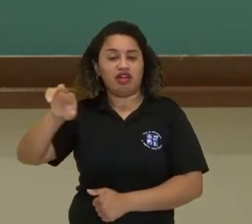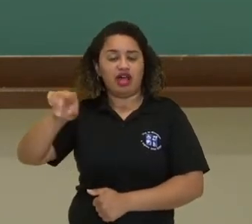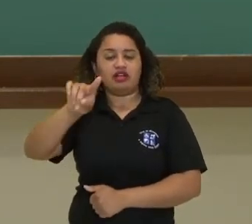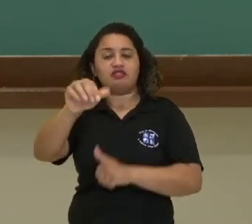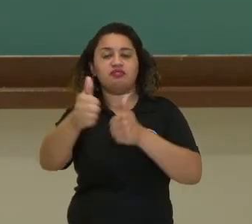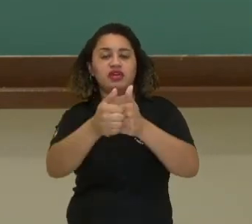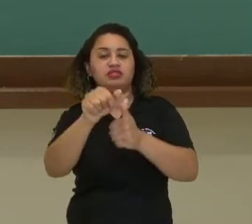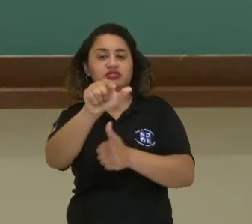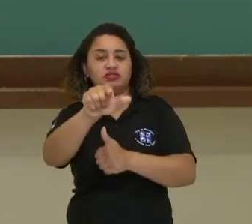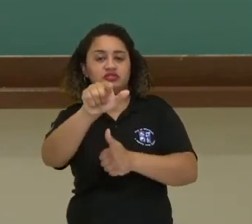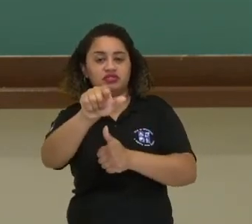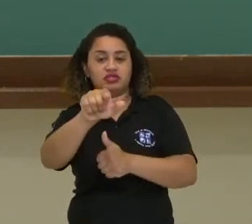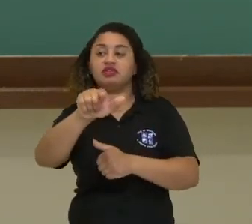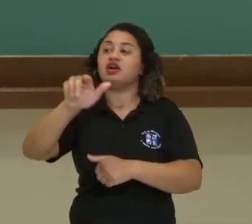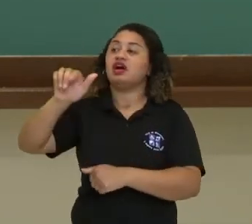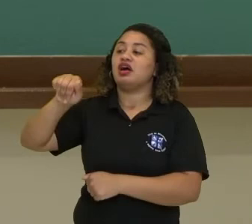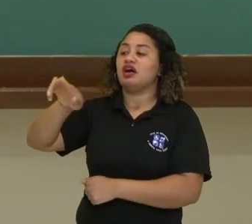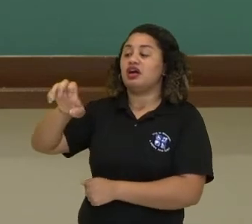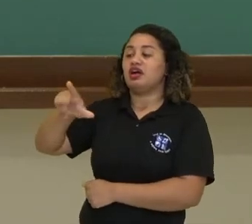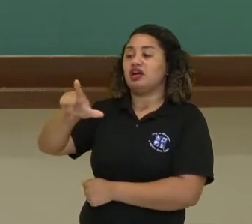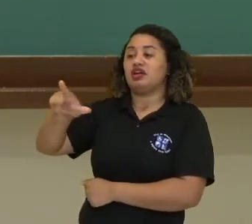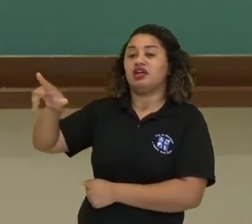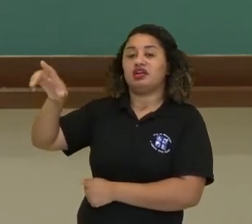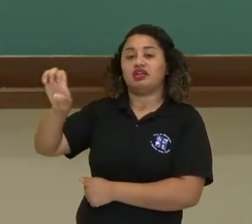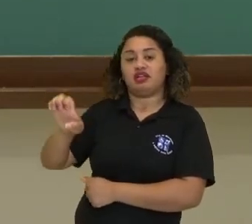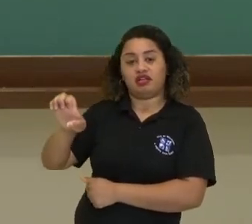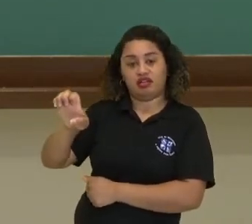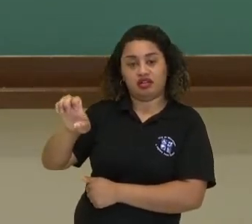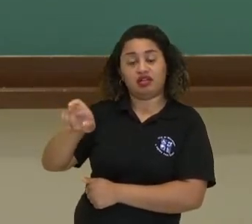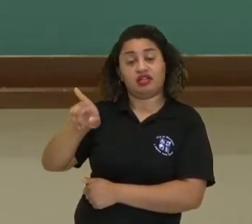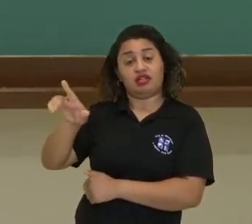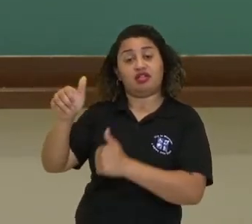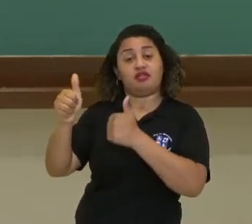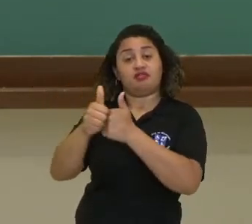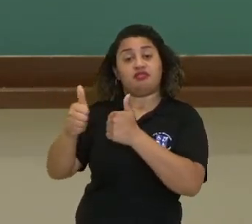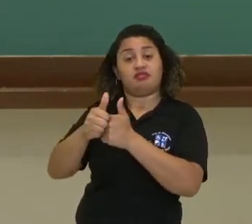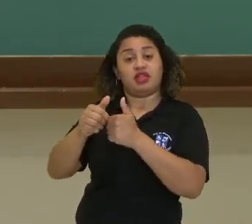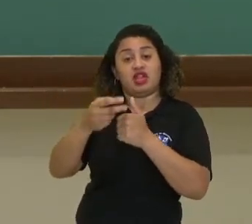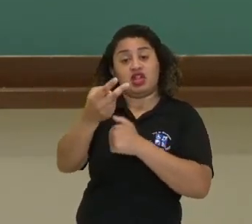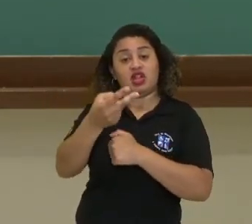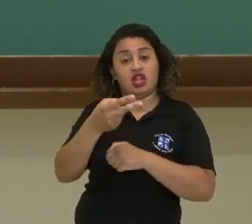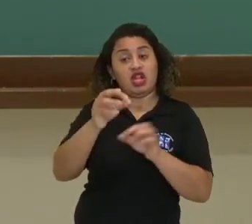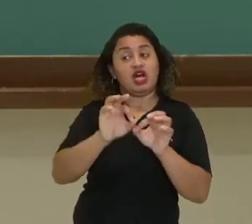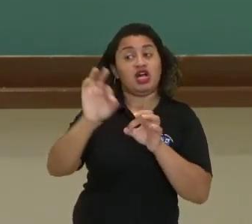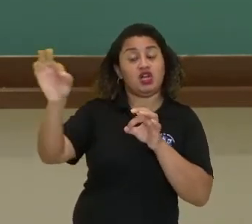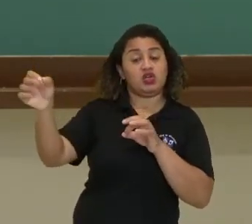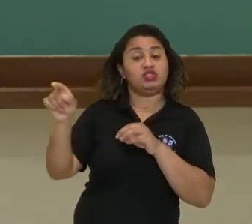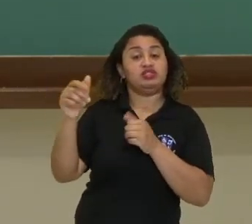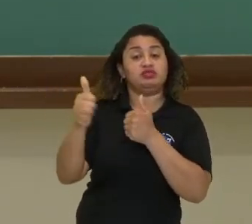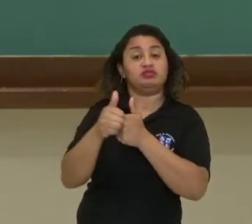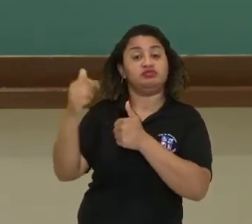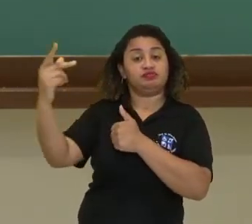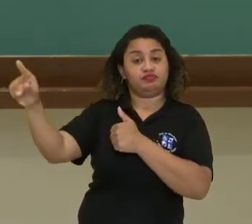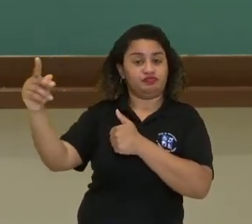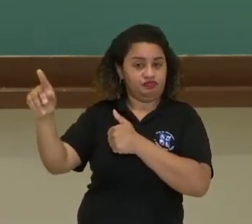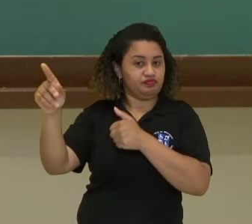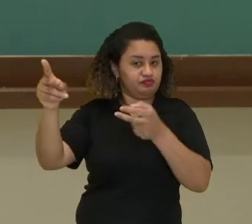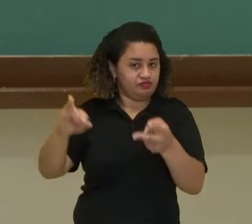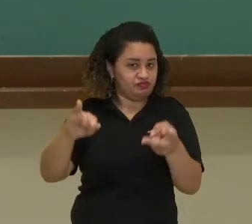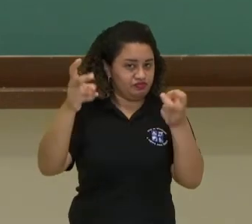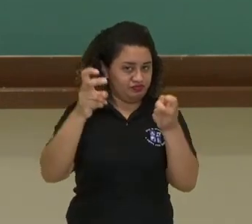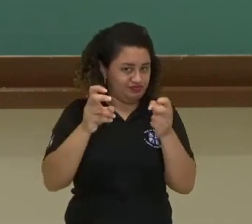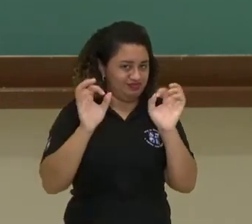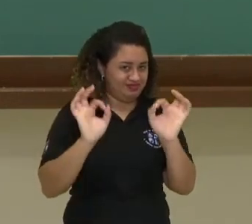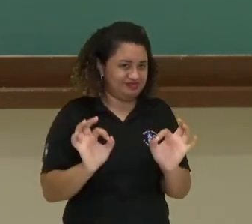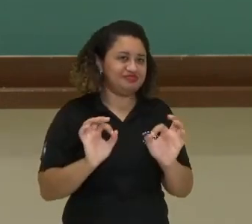tu. Esse lápis você comprou. E aquele lápis foi ele que comprou. Viram? Muito